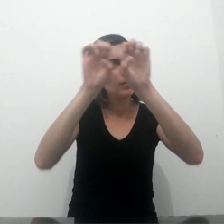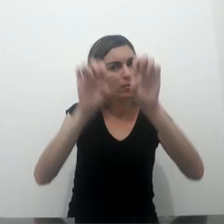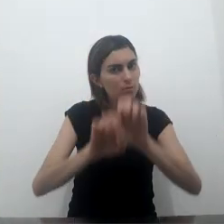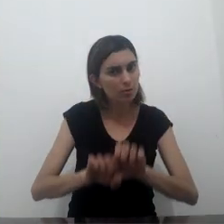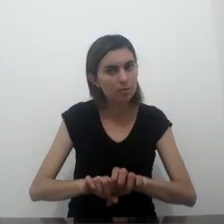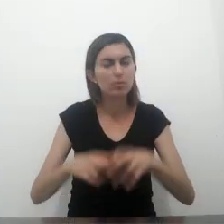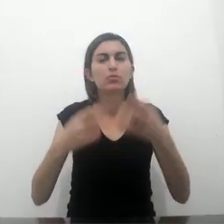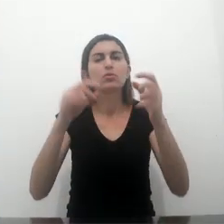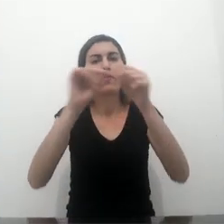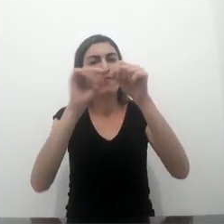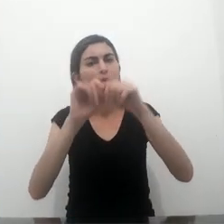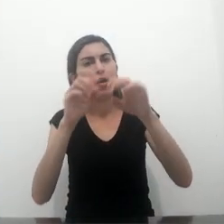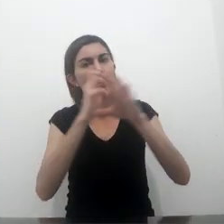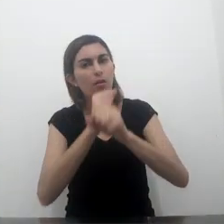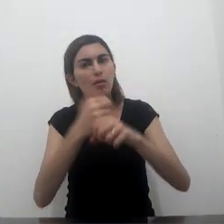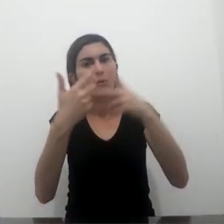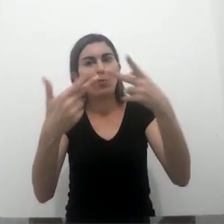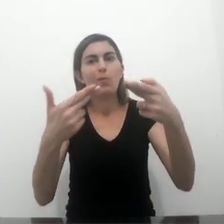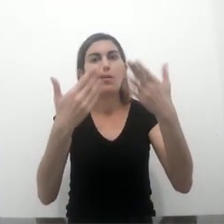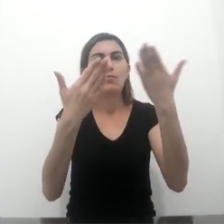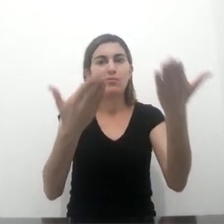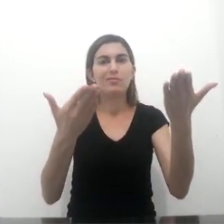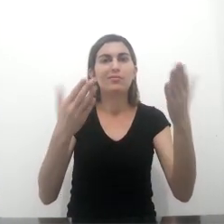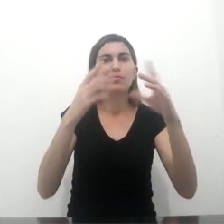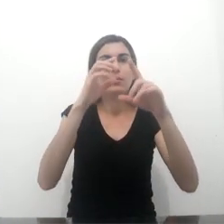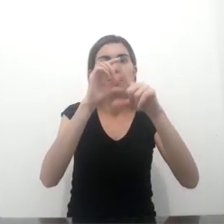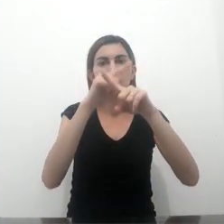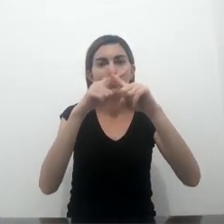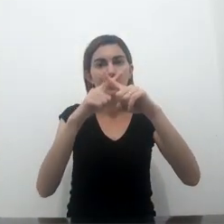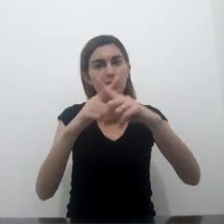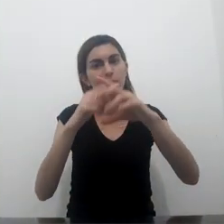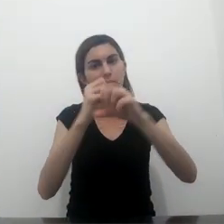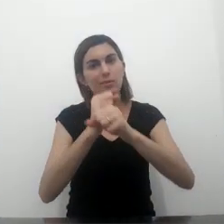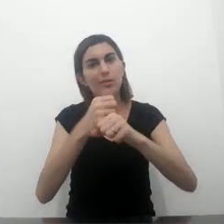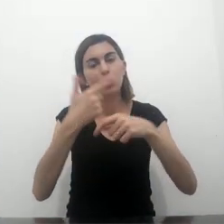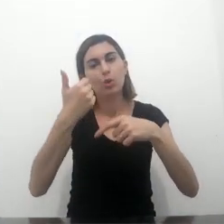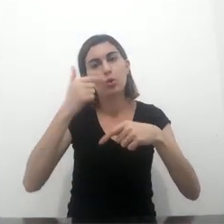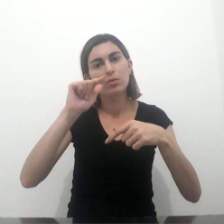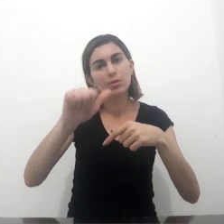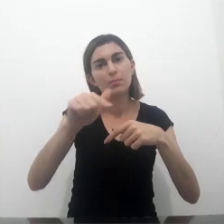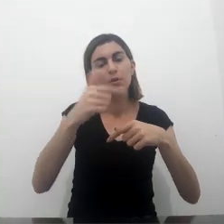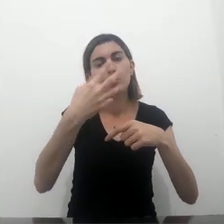Mesmo esqueminha, 20 sobre 100 vezes 620. Se você multiplicar